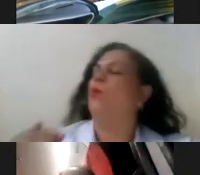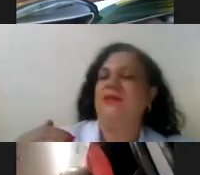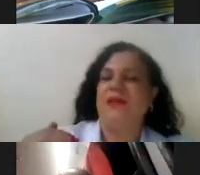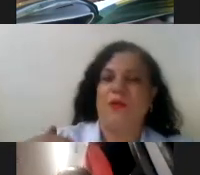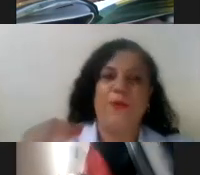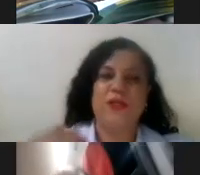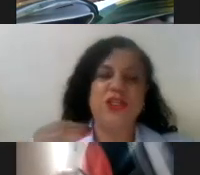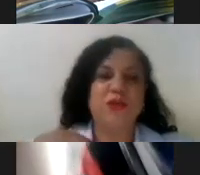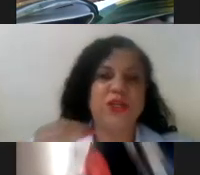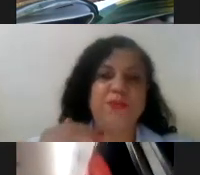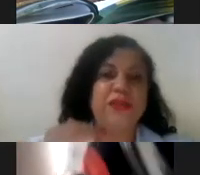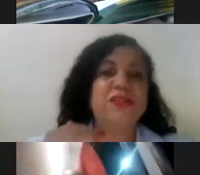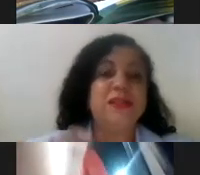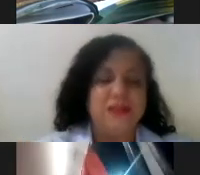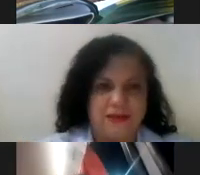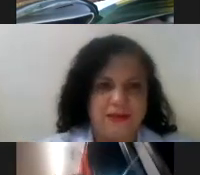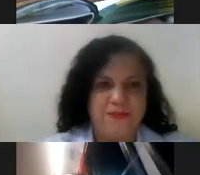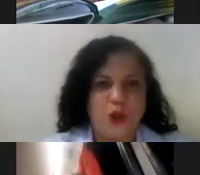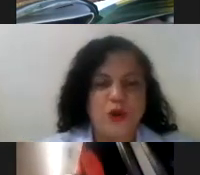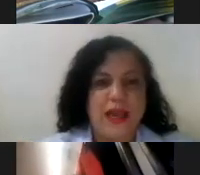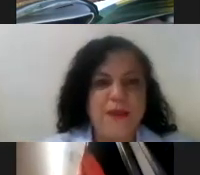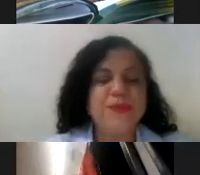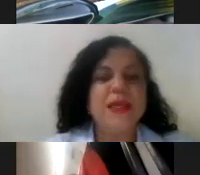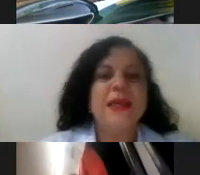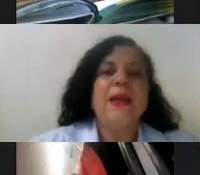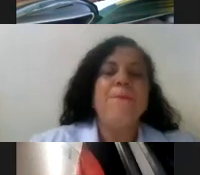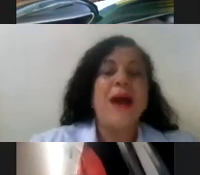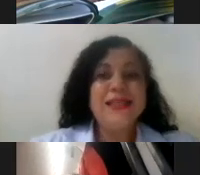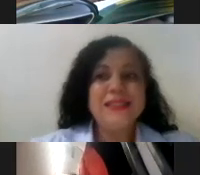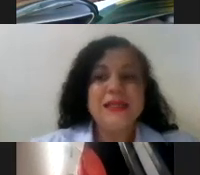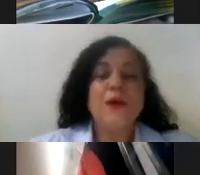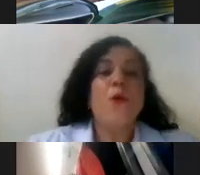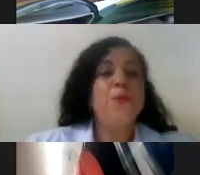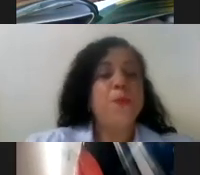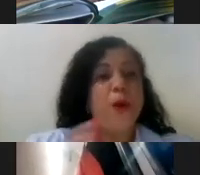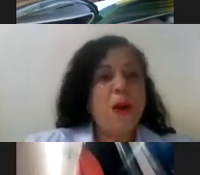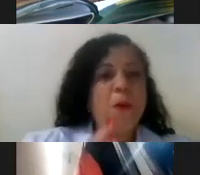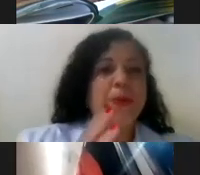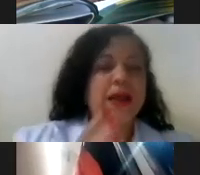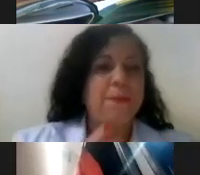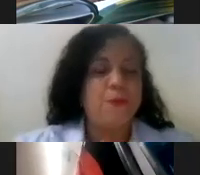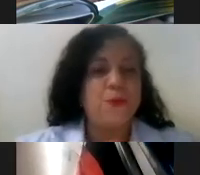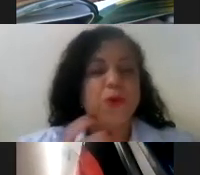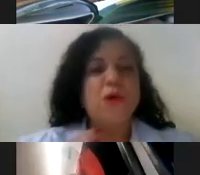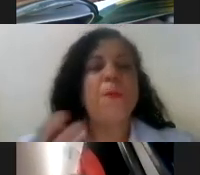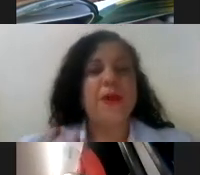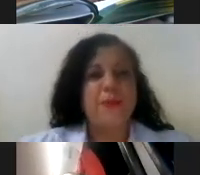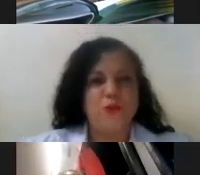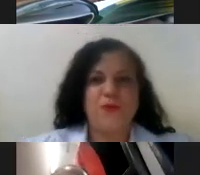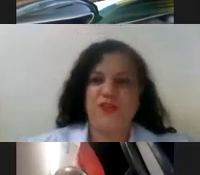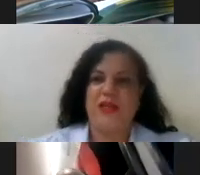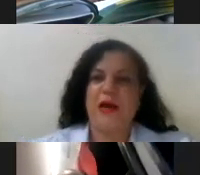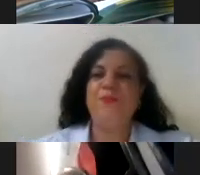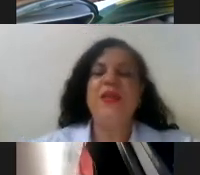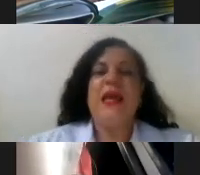relaxamento do coração, é importante que não esteja menos de 60, ok? Mas, para um bom acompanhamento